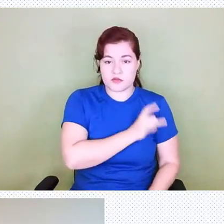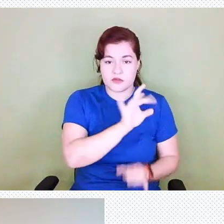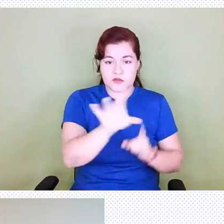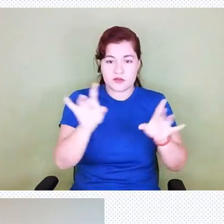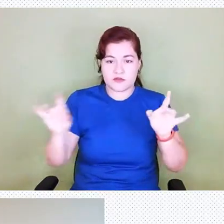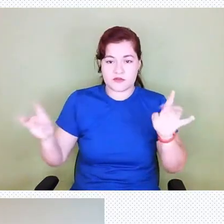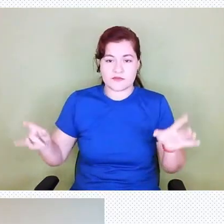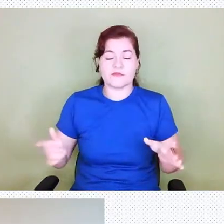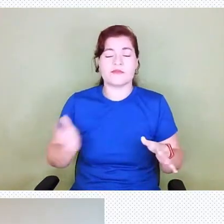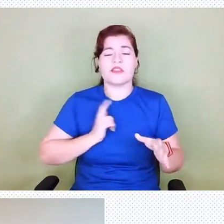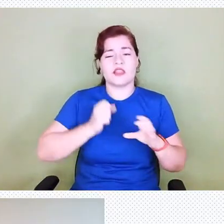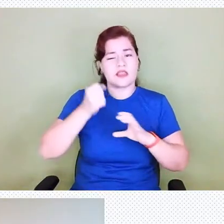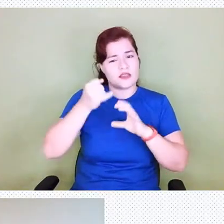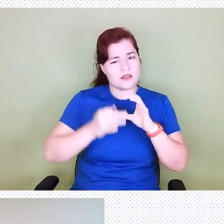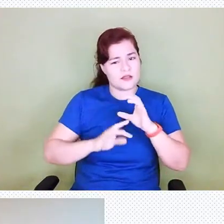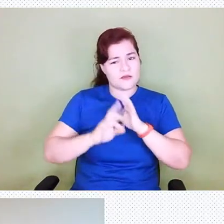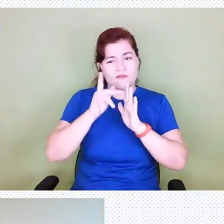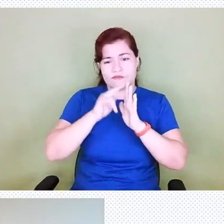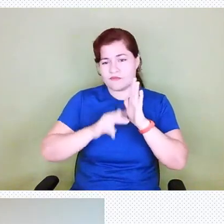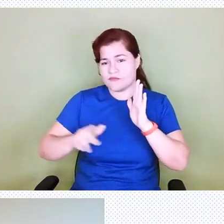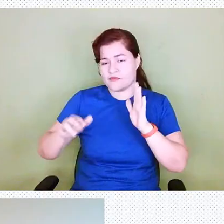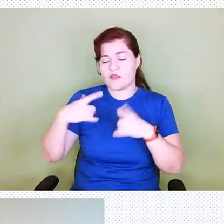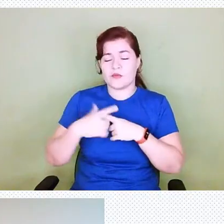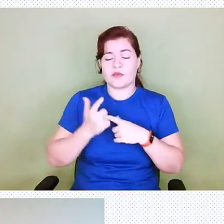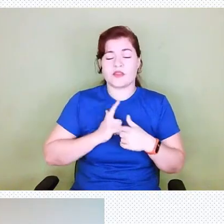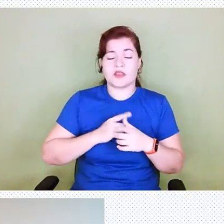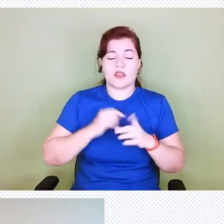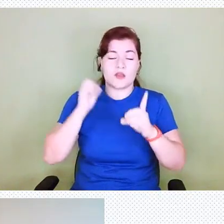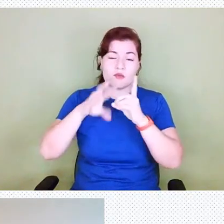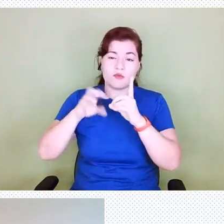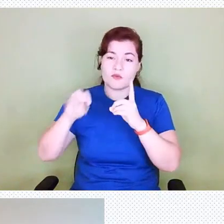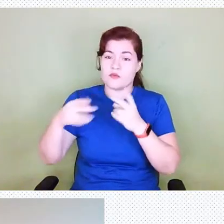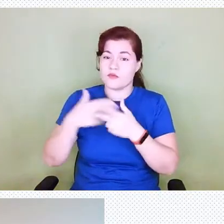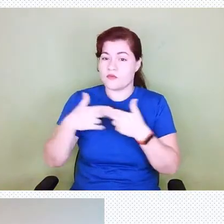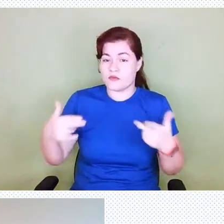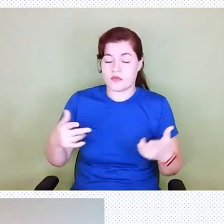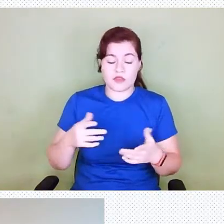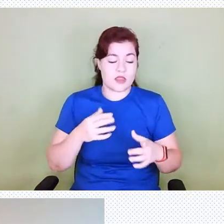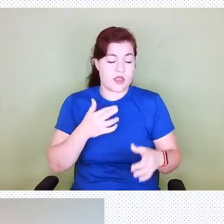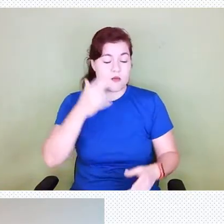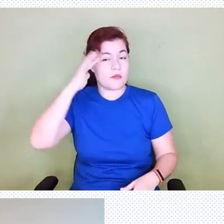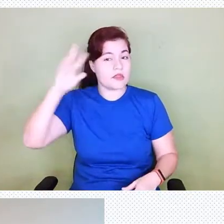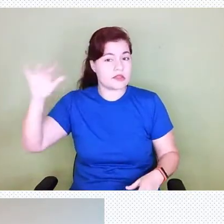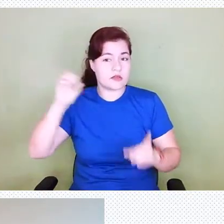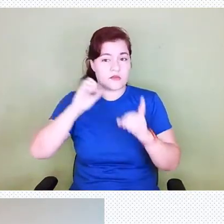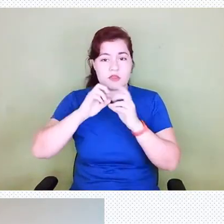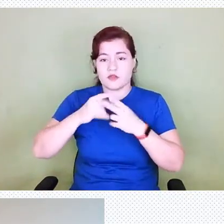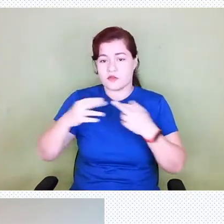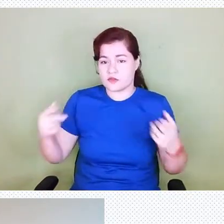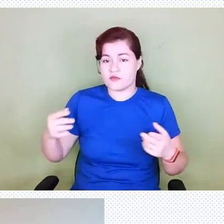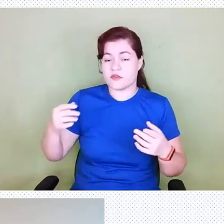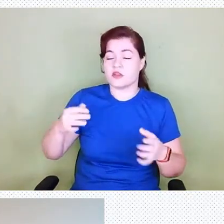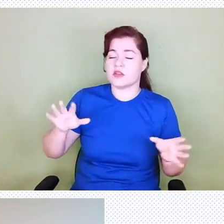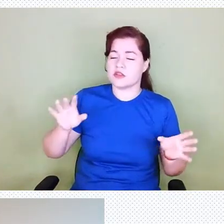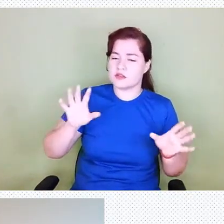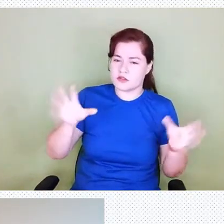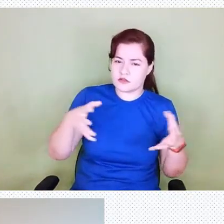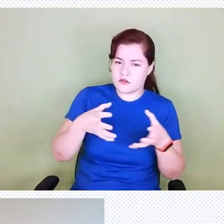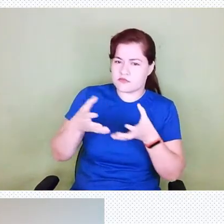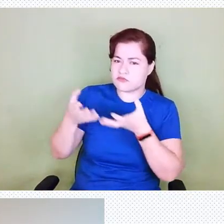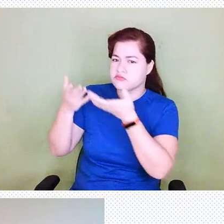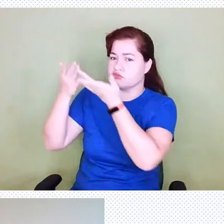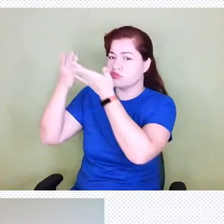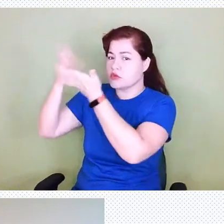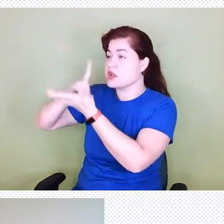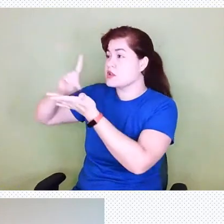características por inúmeros pensamentos e doutrinas que nos aproximam de Deus, e Deus é o grande semeador